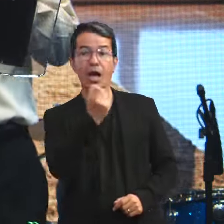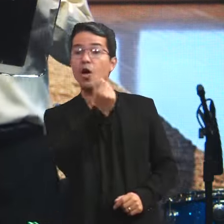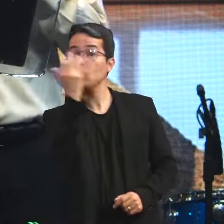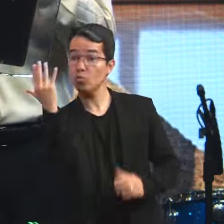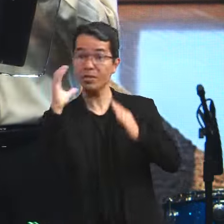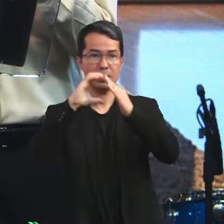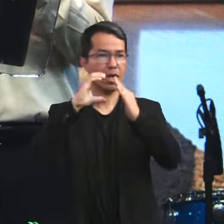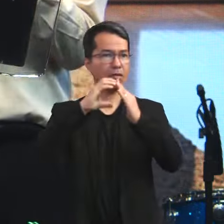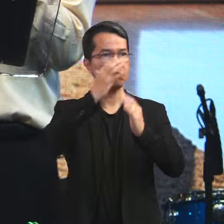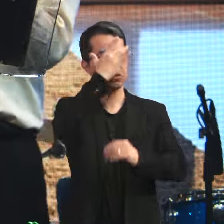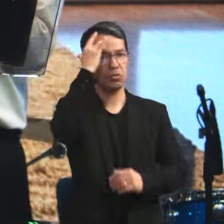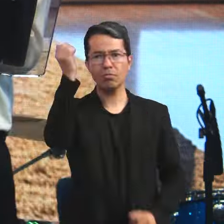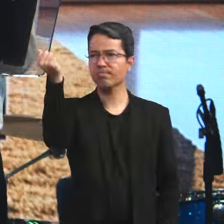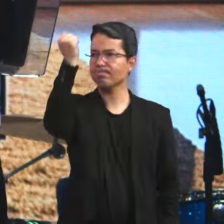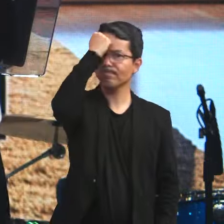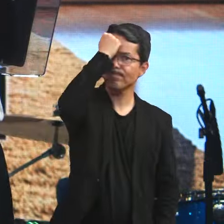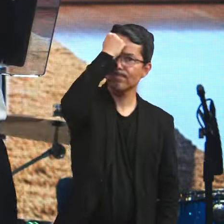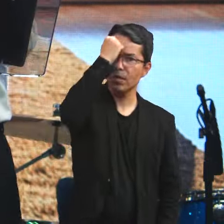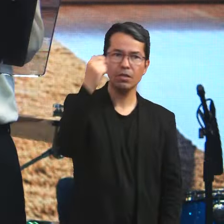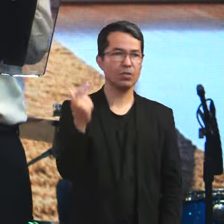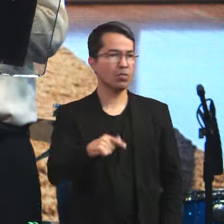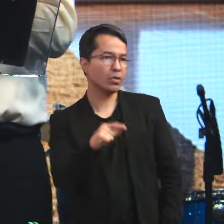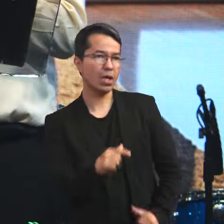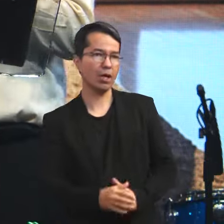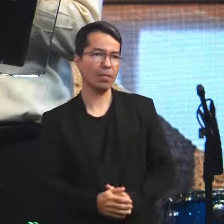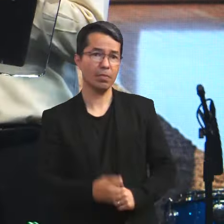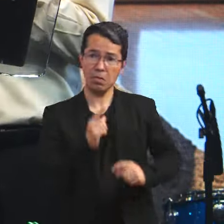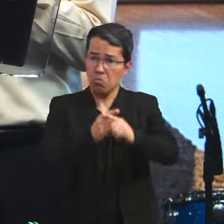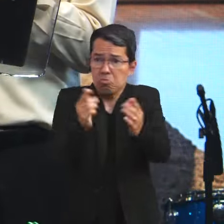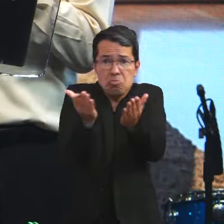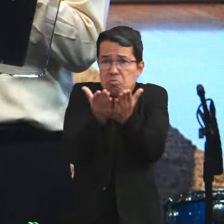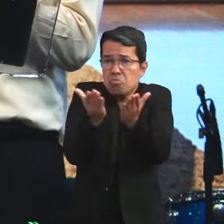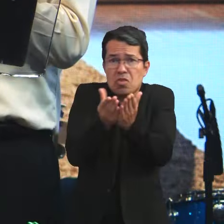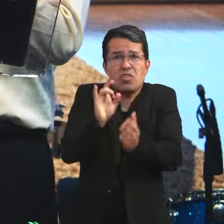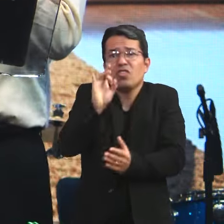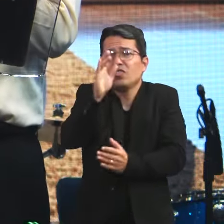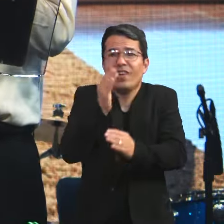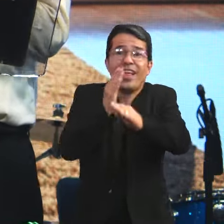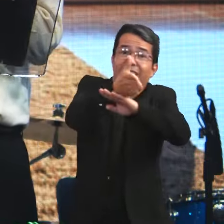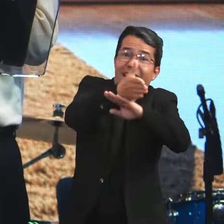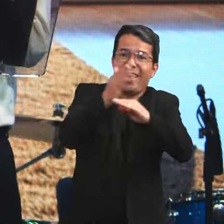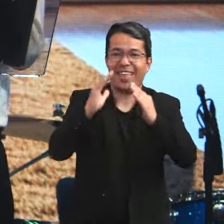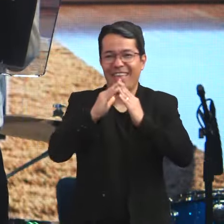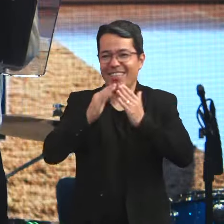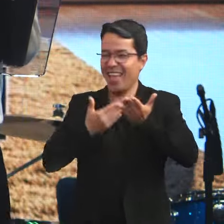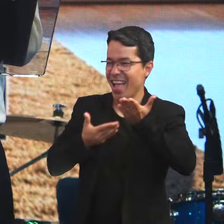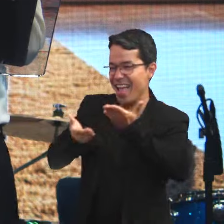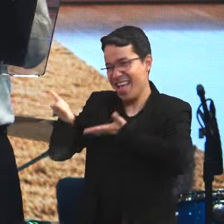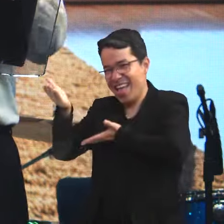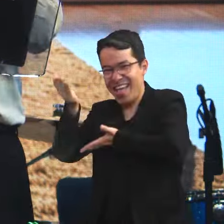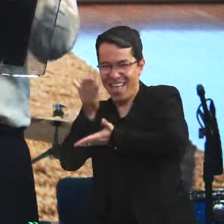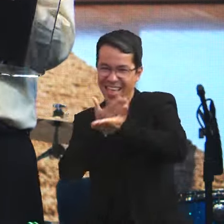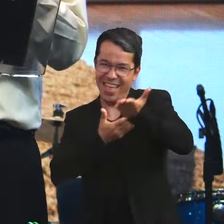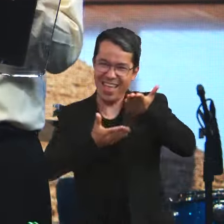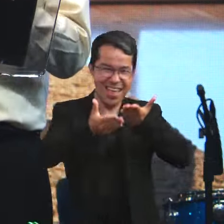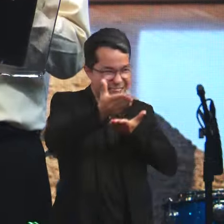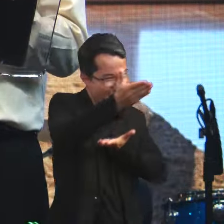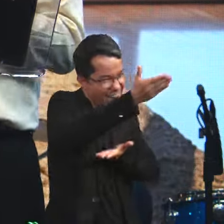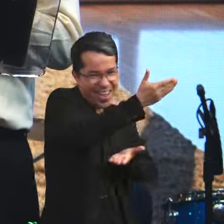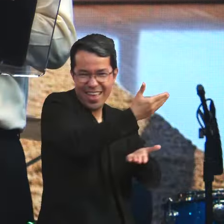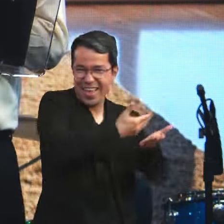conversão porque crti se reen para convivir para conv